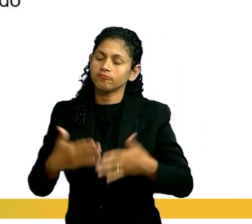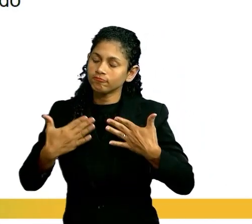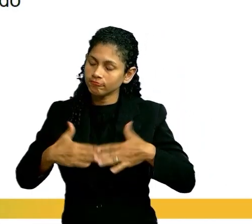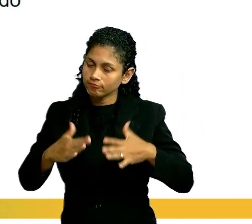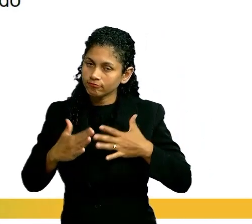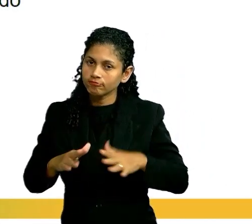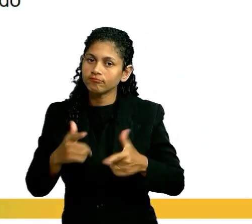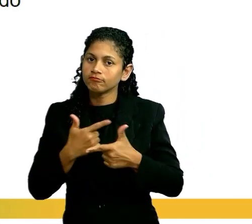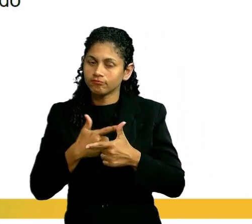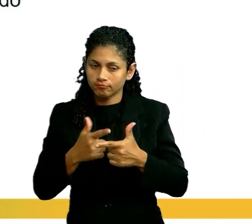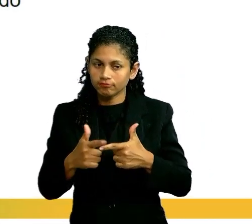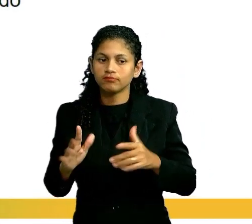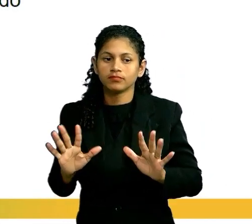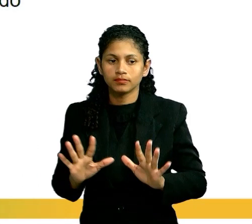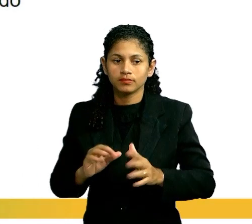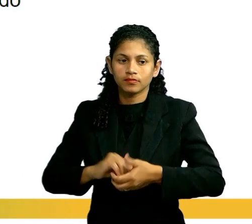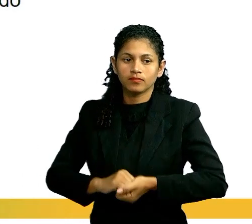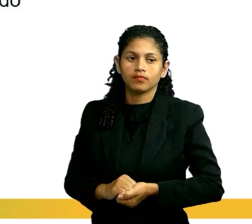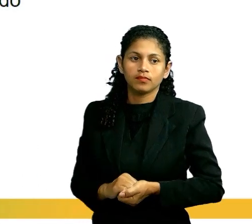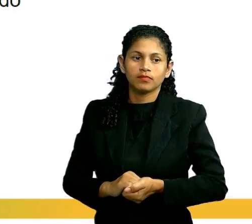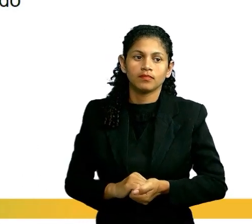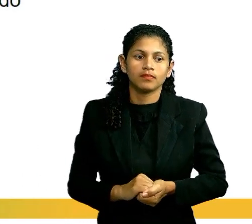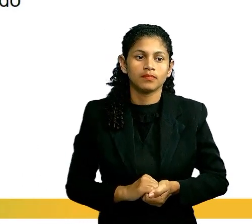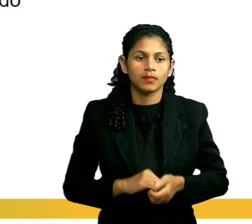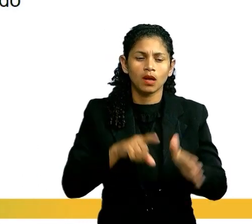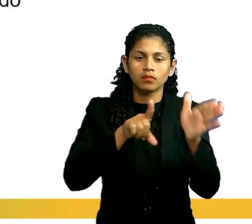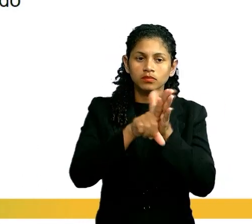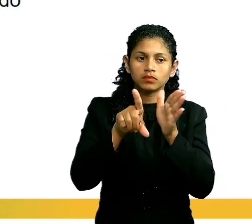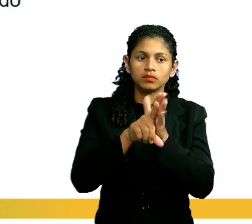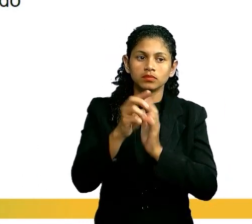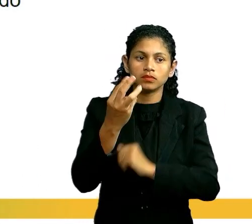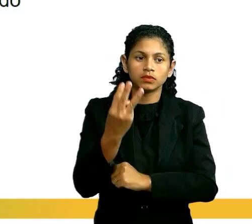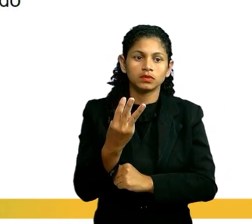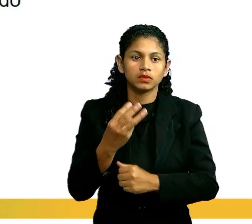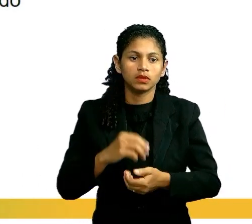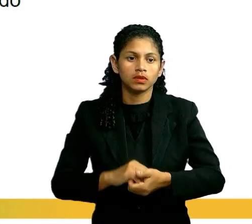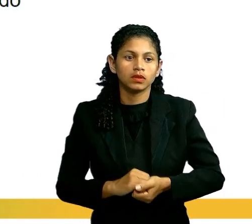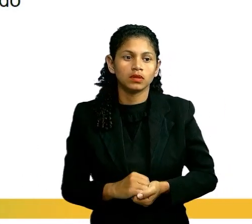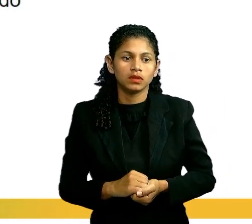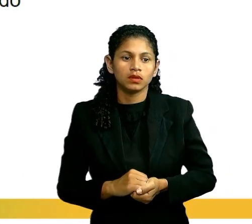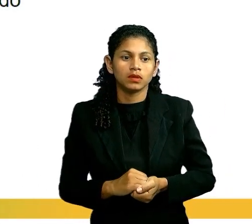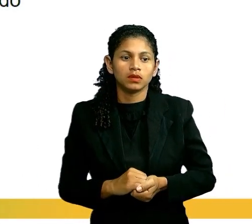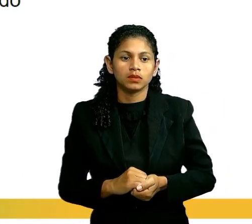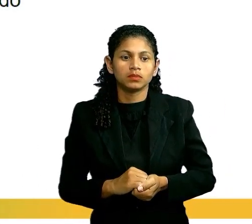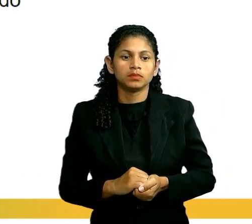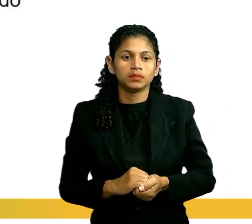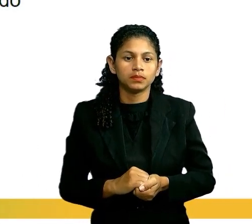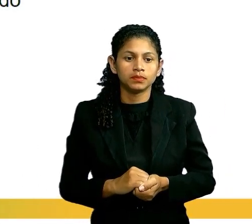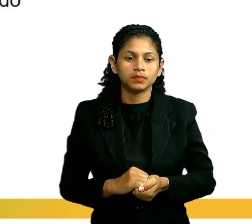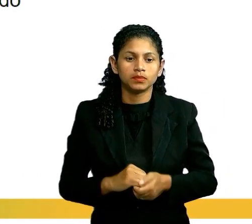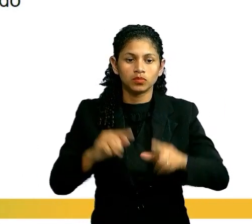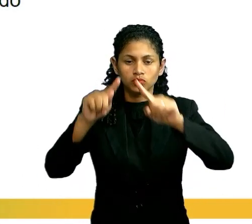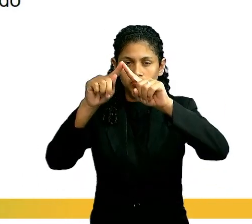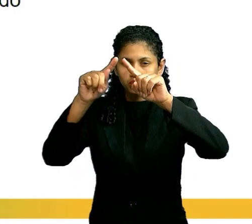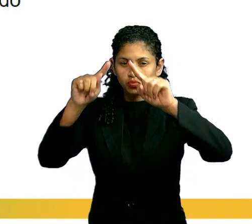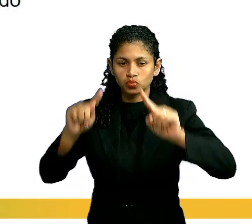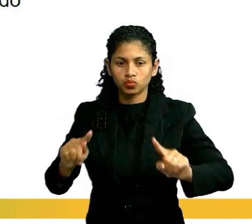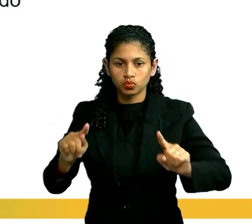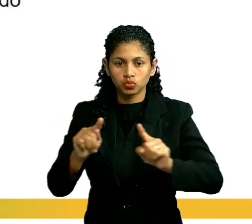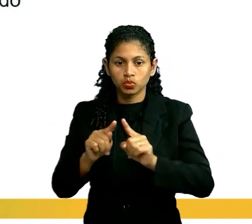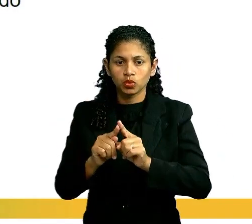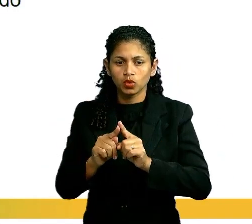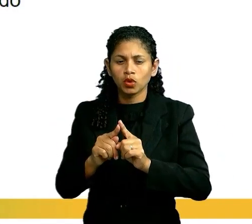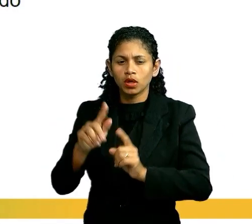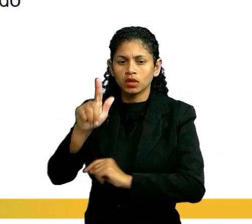esse problema. Vamos ver essa questão 3? Em um triângulo retângulo, a tangente de um de seus ângulos é 2. Sabendo